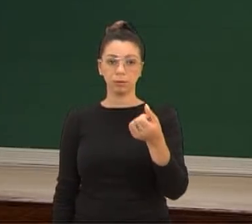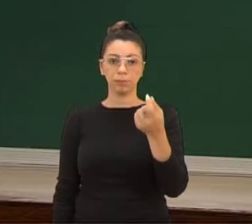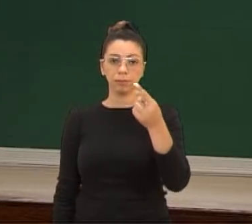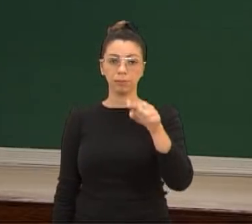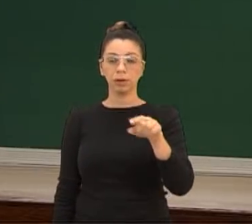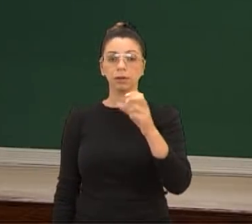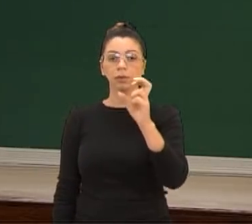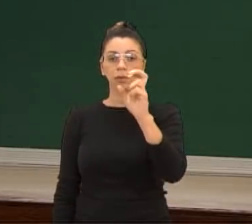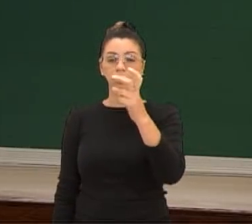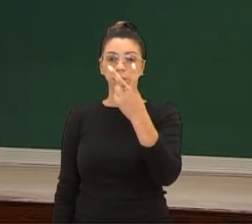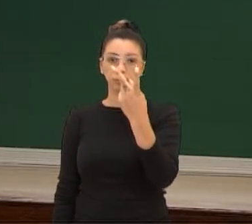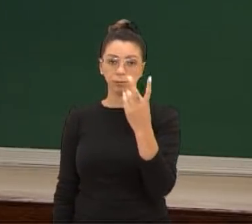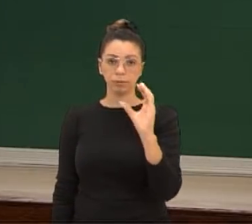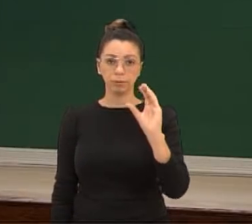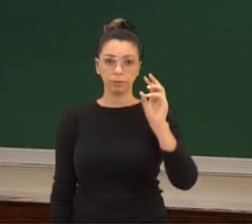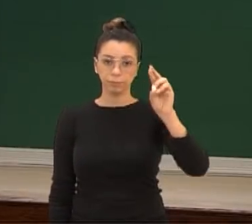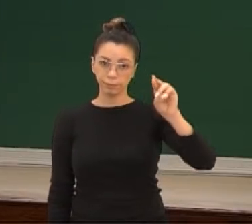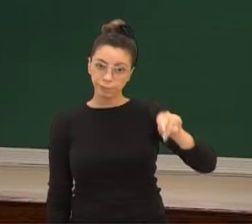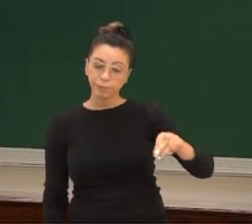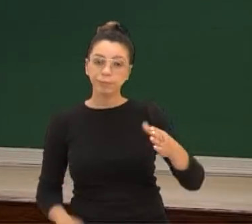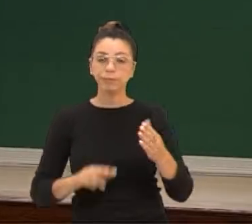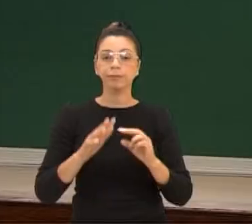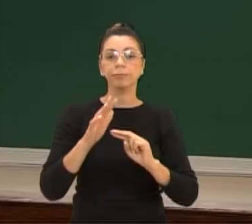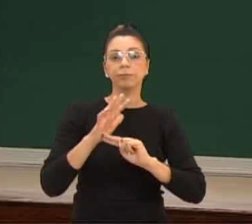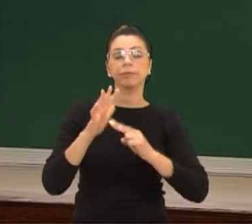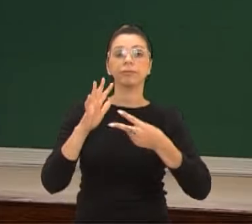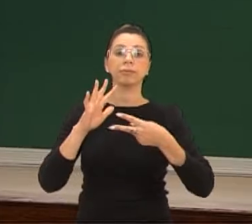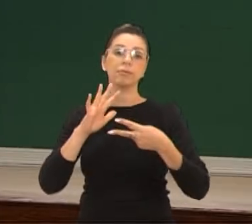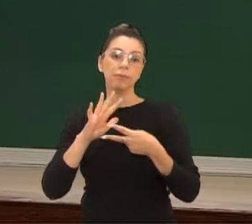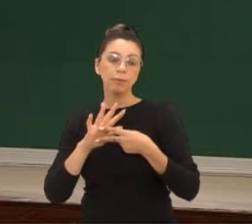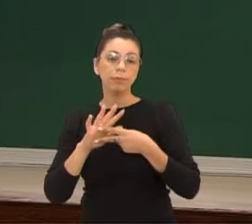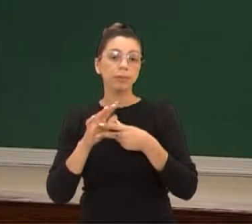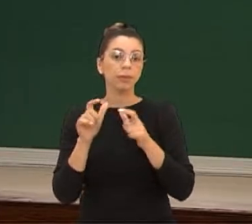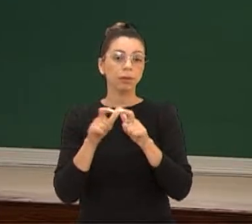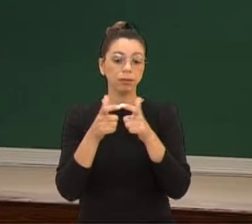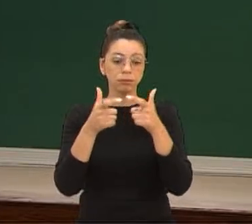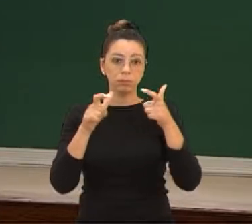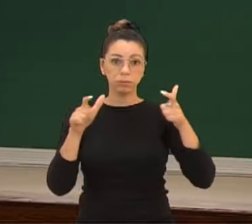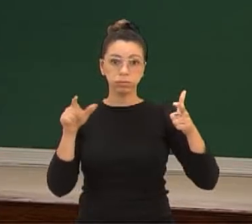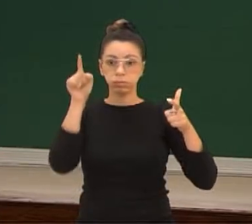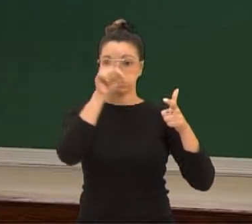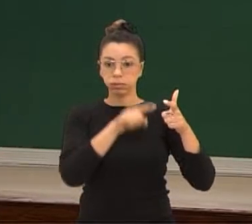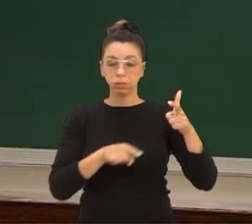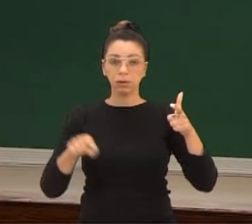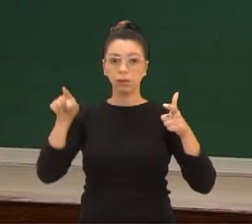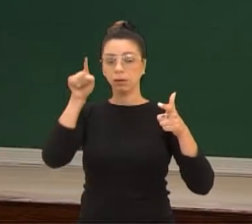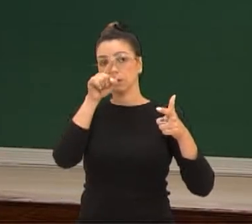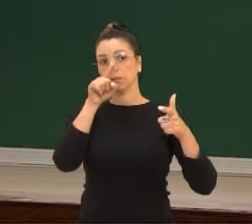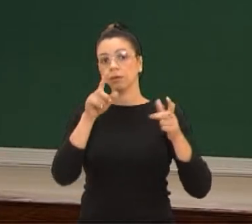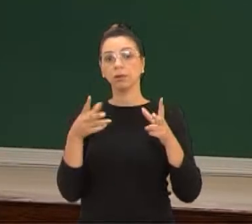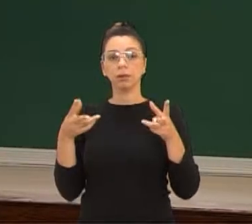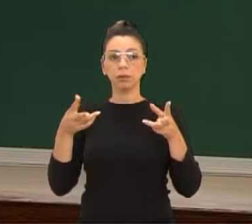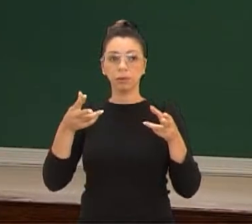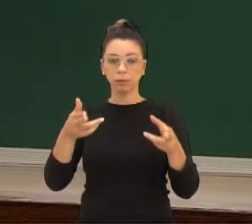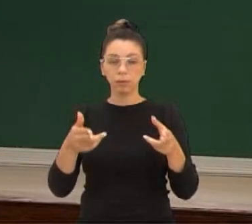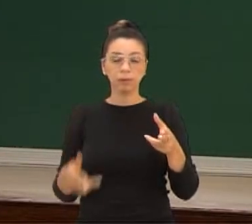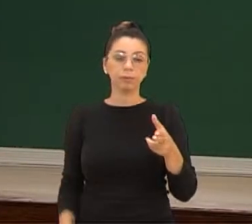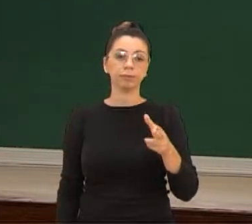56,52 centímetros. Então, significa que a circunferência maior, ela tem um comprimento igual